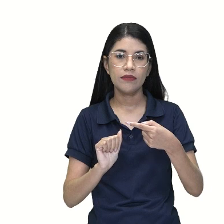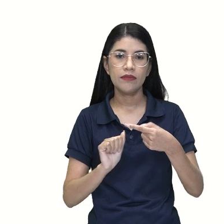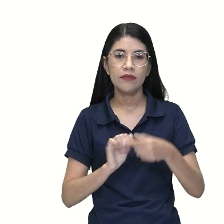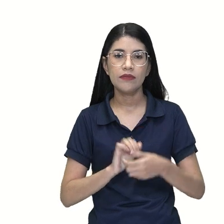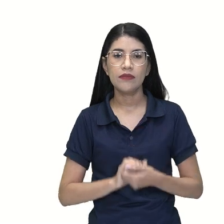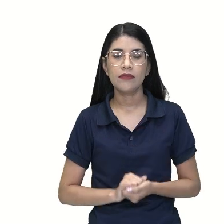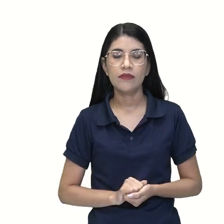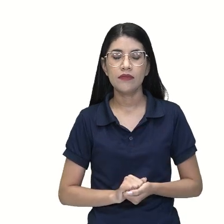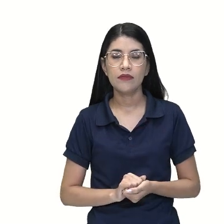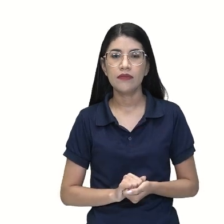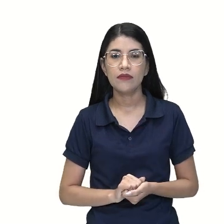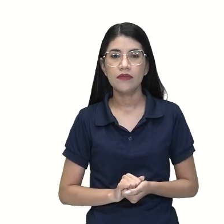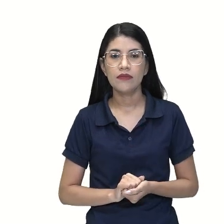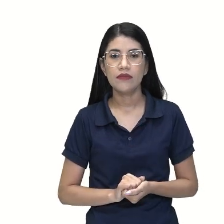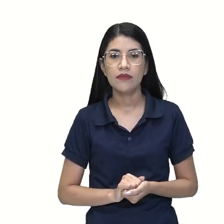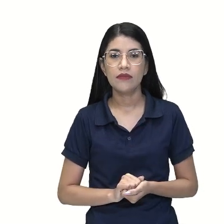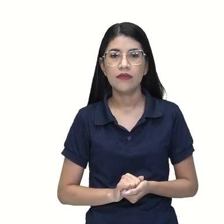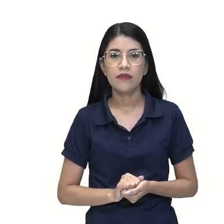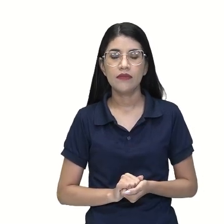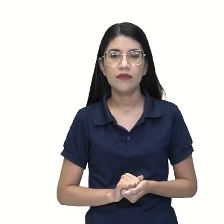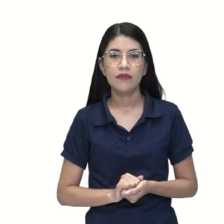aqui, sobre